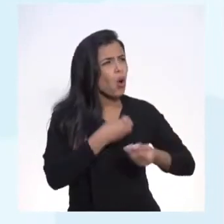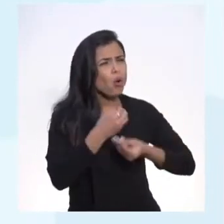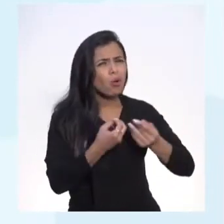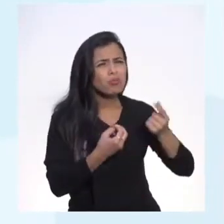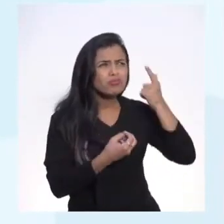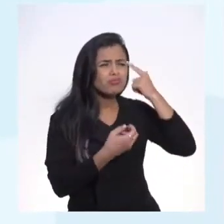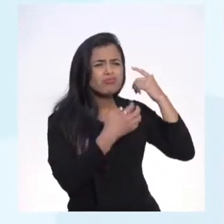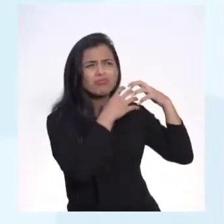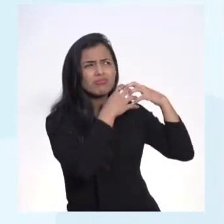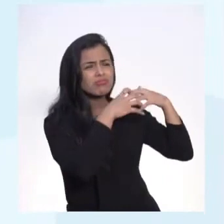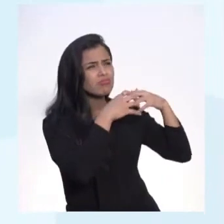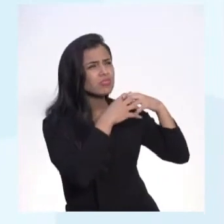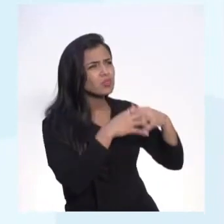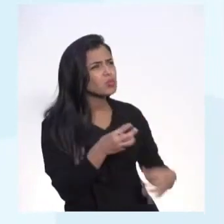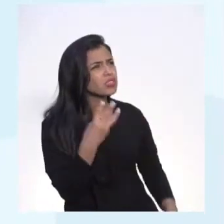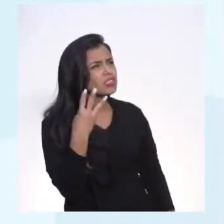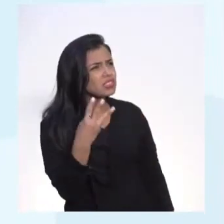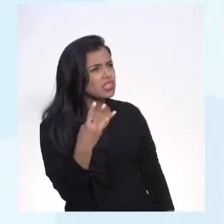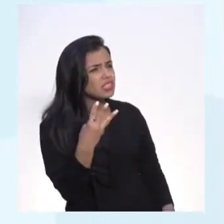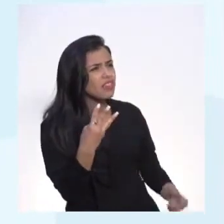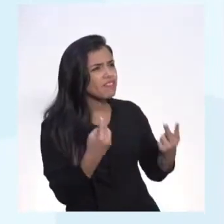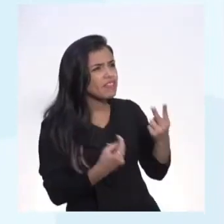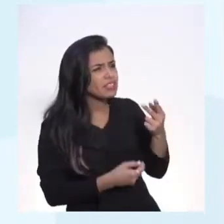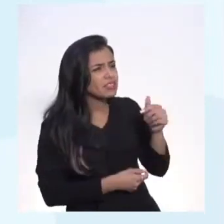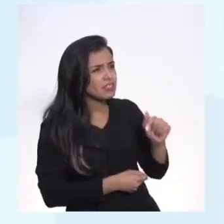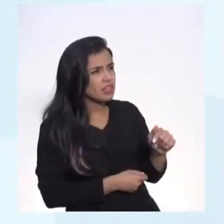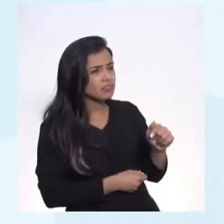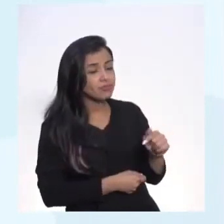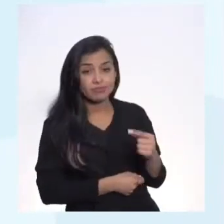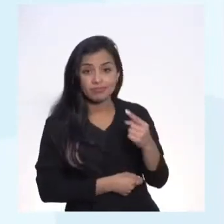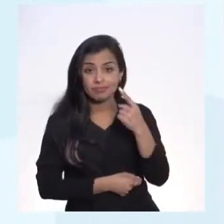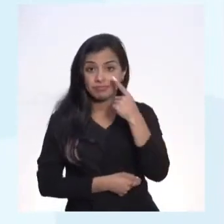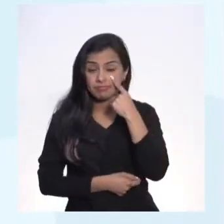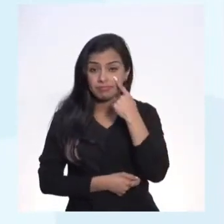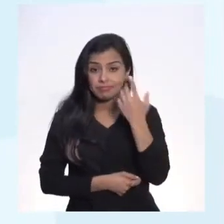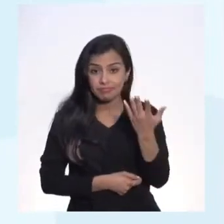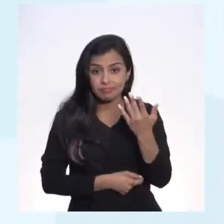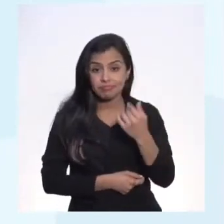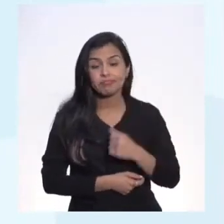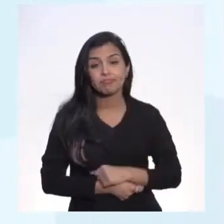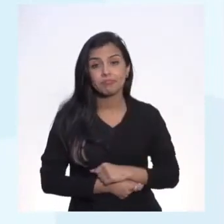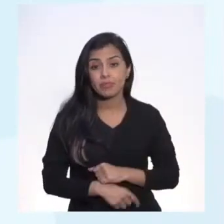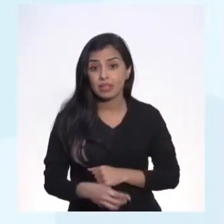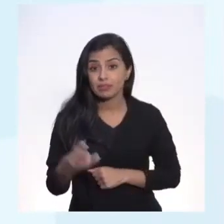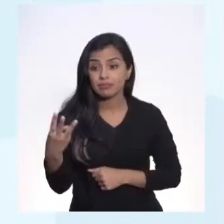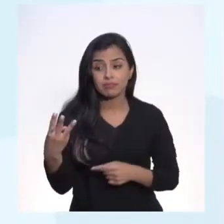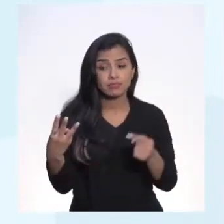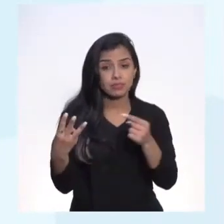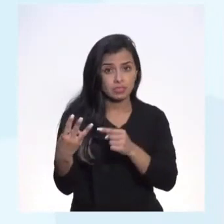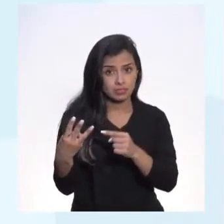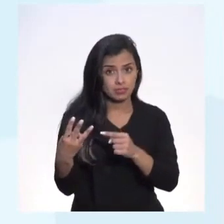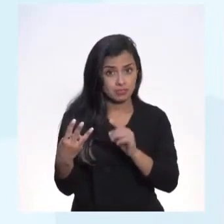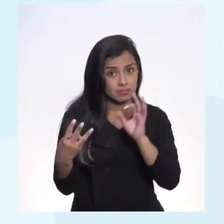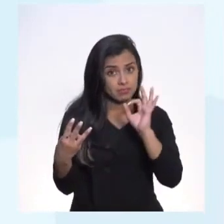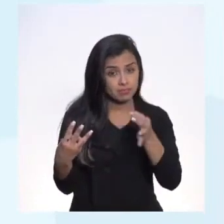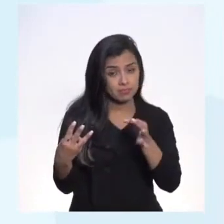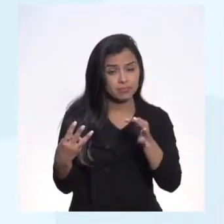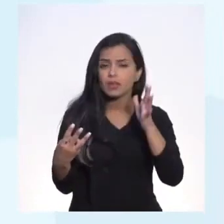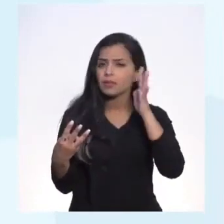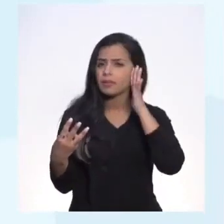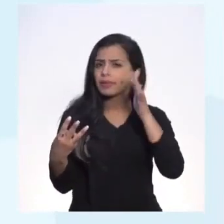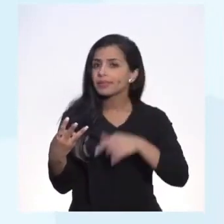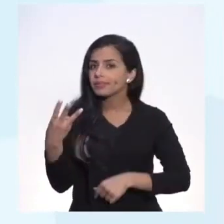pensar nesse 3 para chegar no 27? Olha, o índice dessa raiz não era 3? Então, eu vou pensar